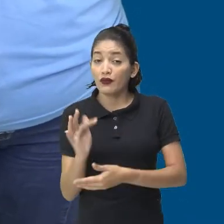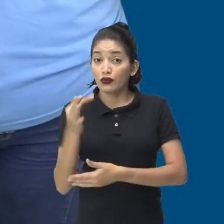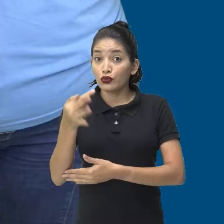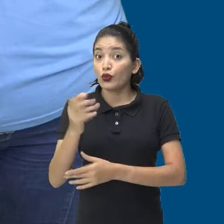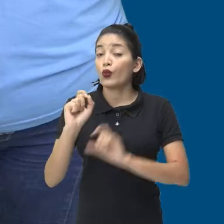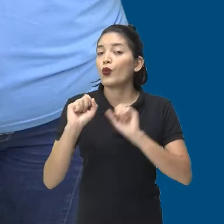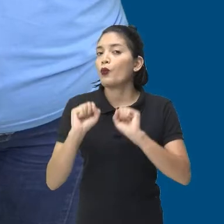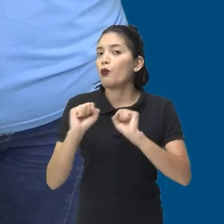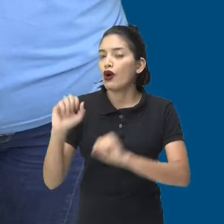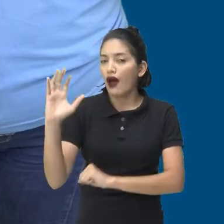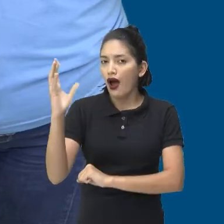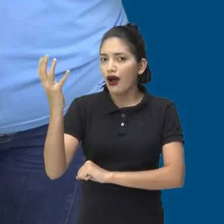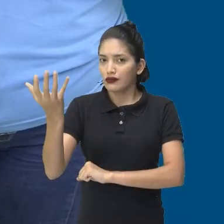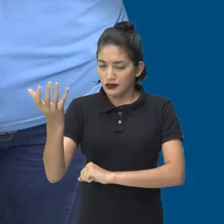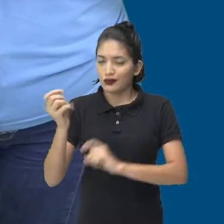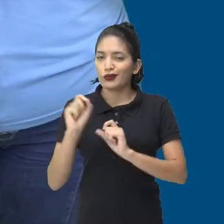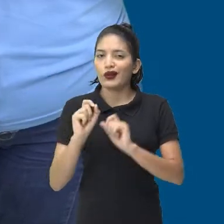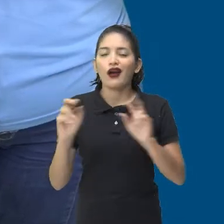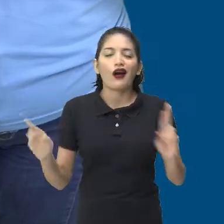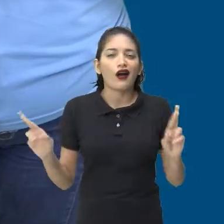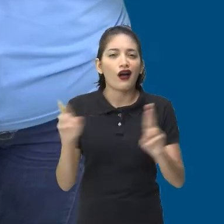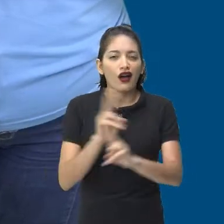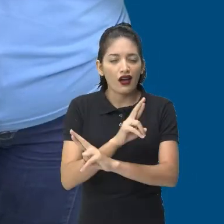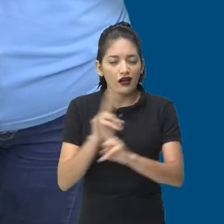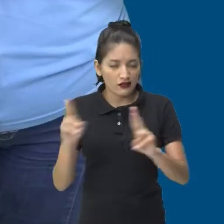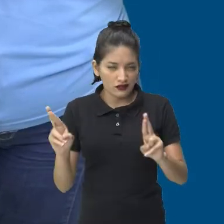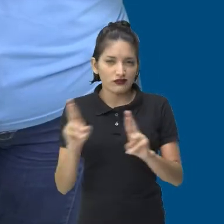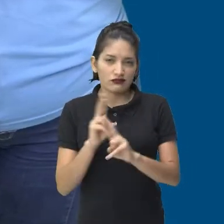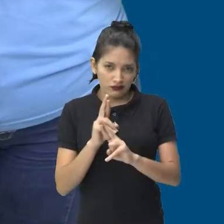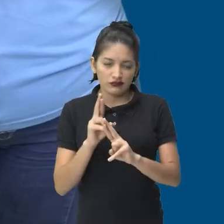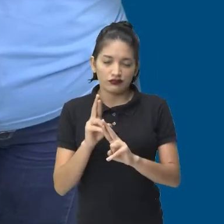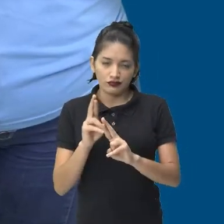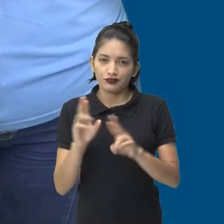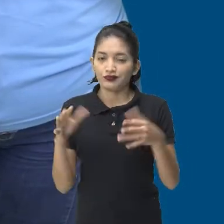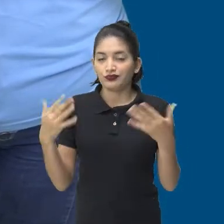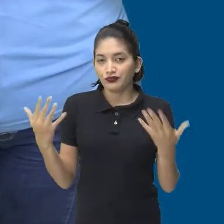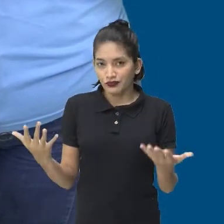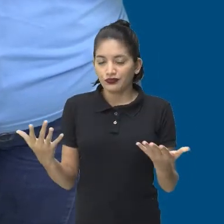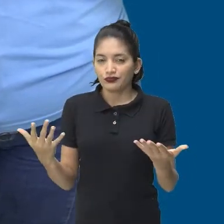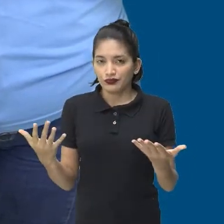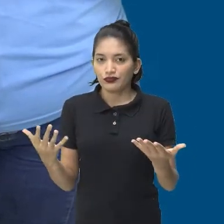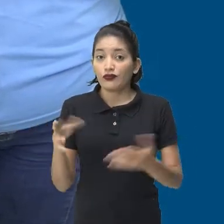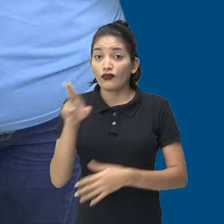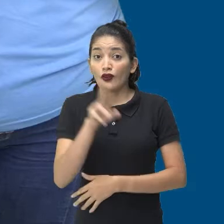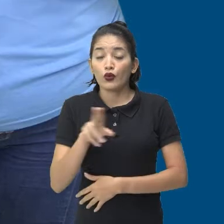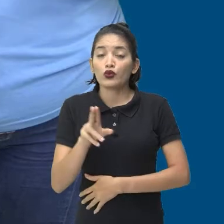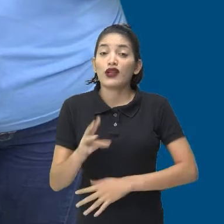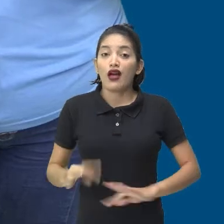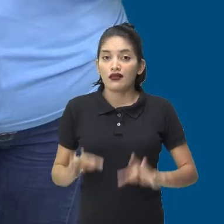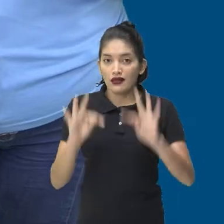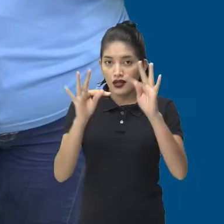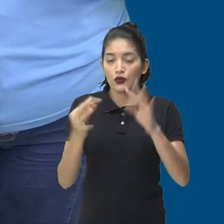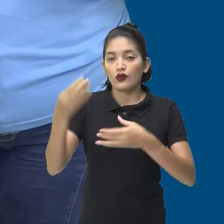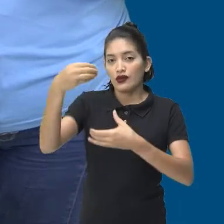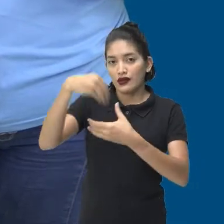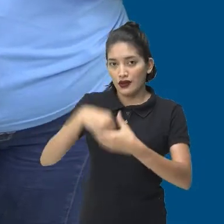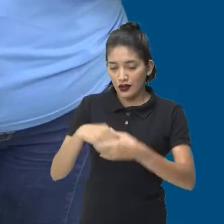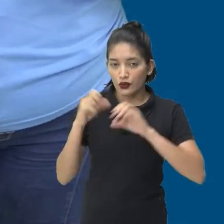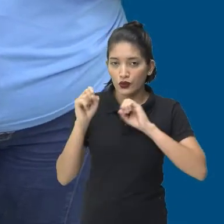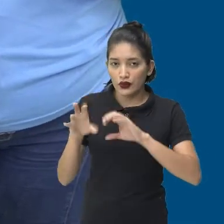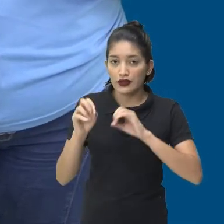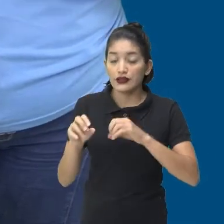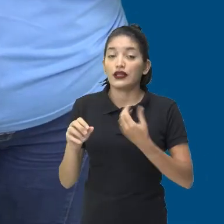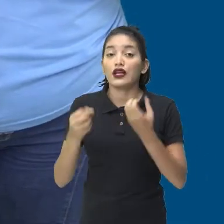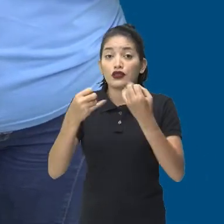o que pode acontecer com relação aos até ao uso da tecnologia na educação. Aqui eu estou dizendo